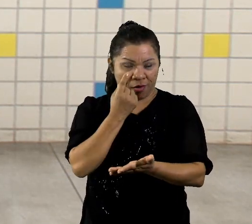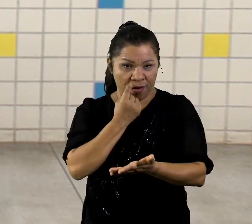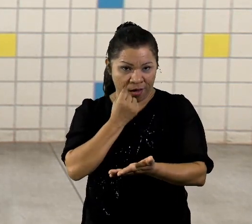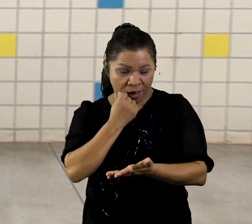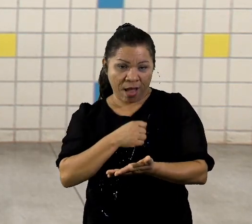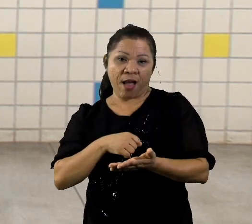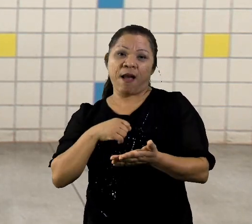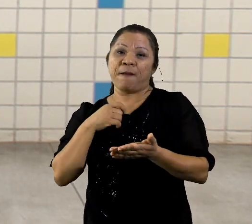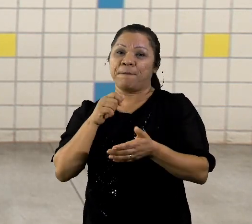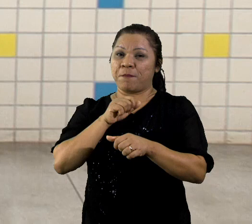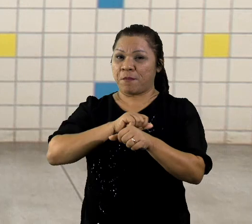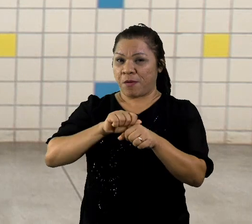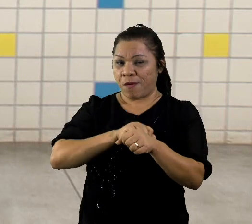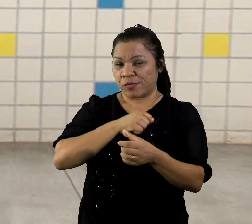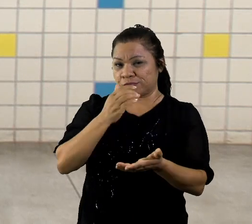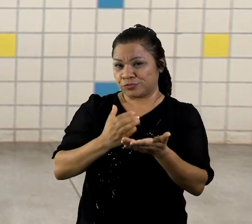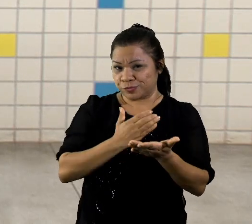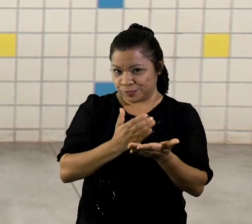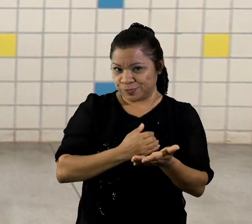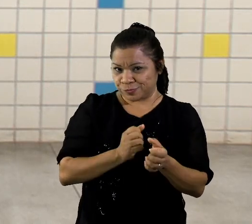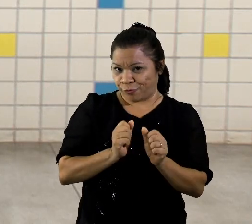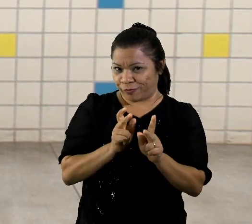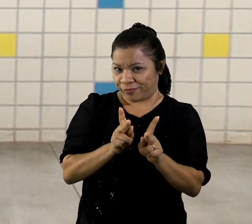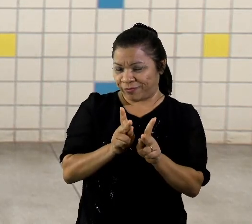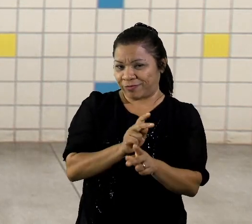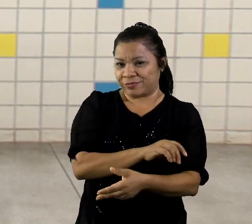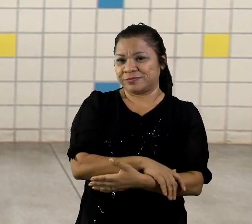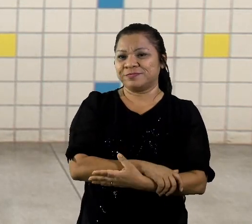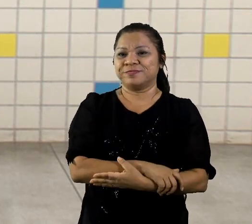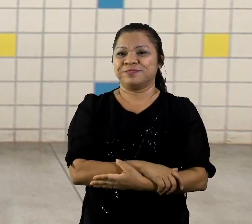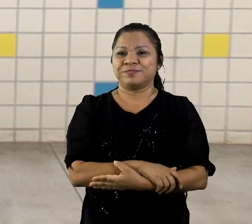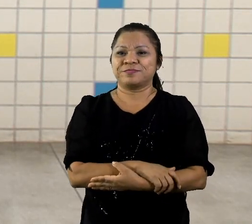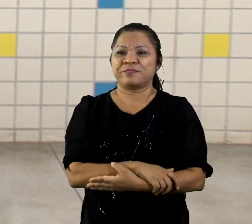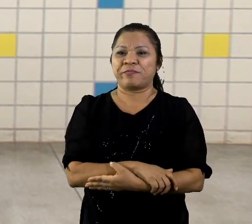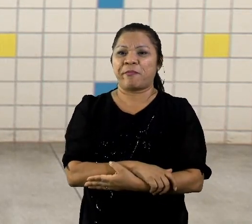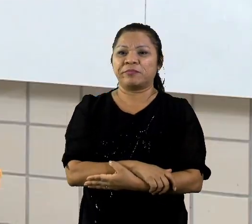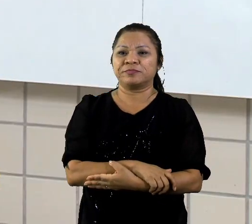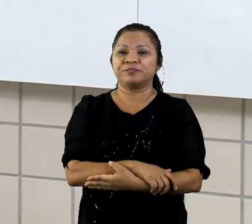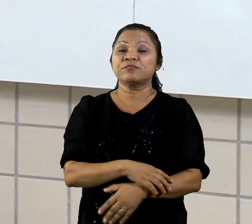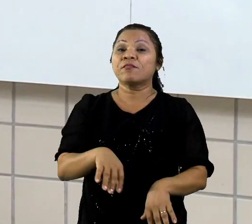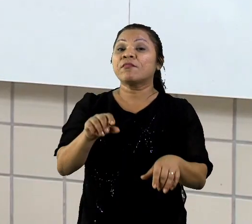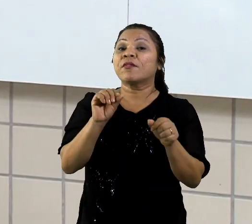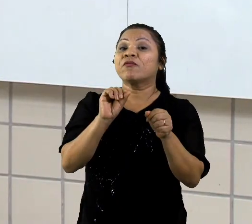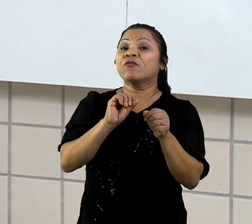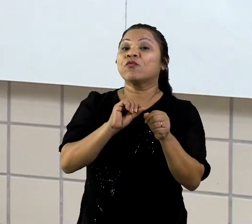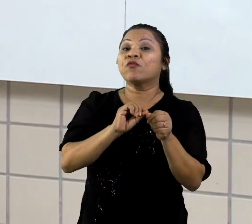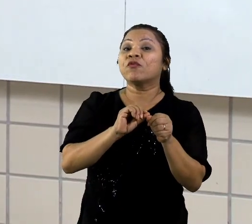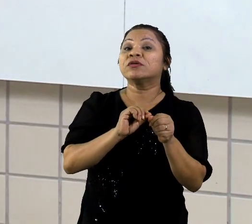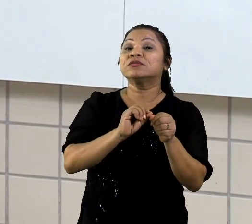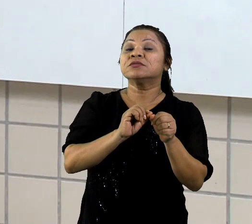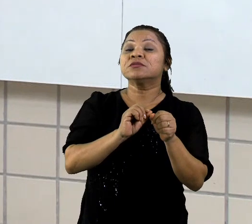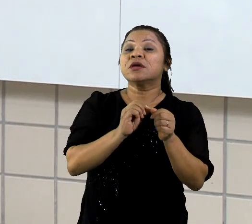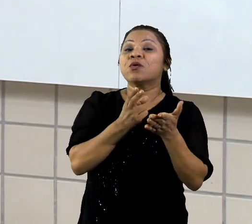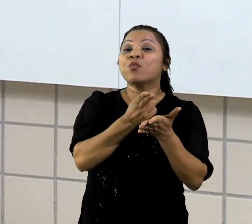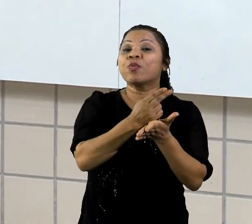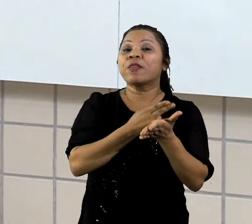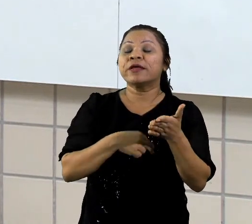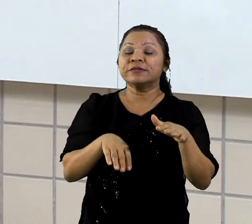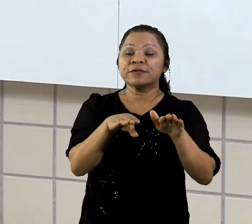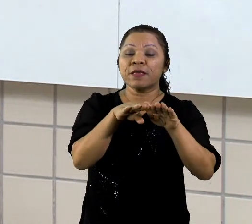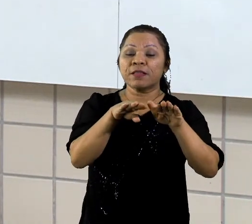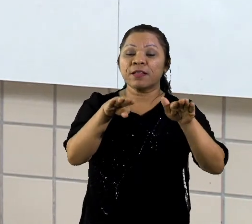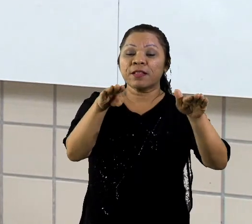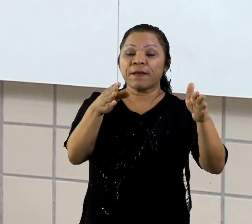seu caderno? Ok? Então vamos lá. Eu vou fazer a minha mesa e você faça a sua. Uma